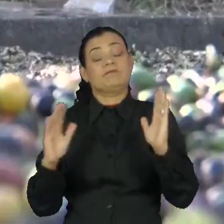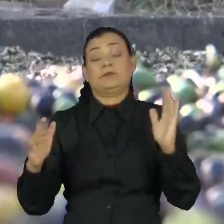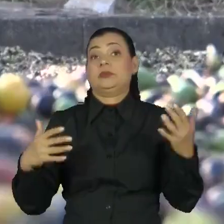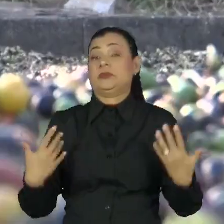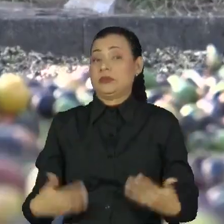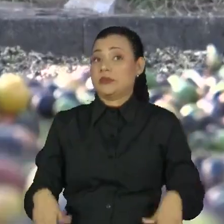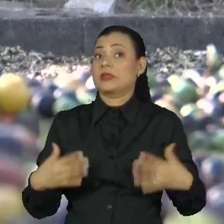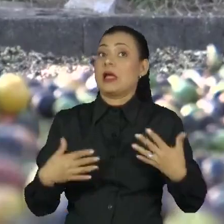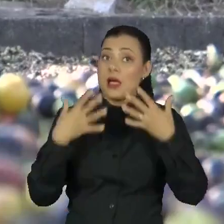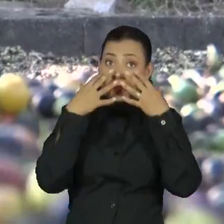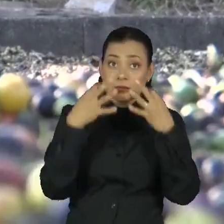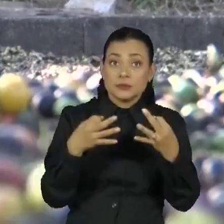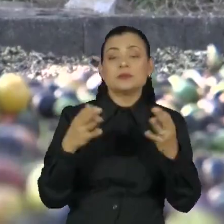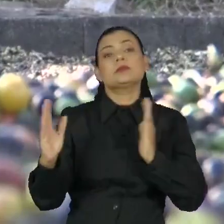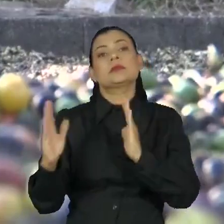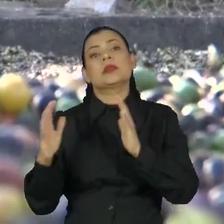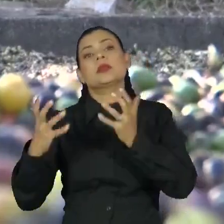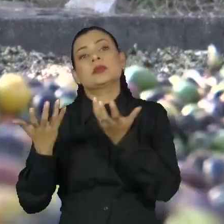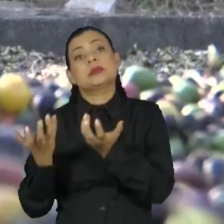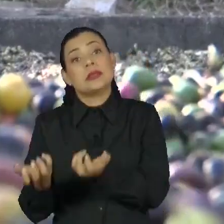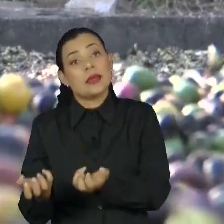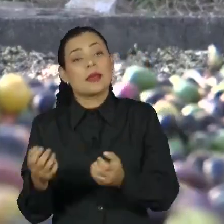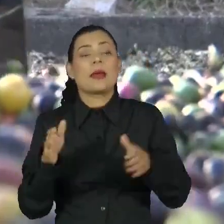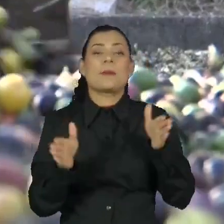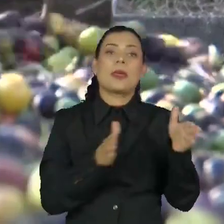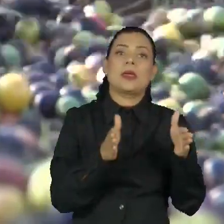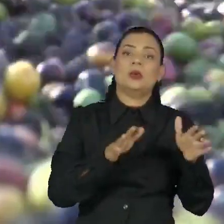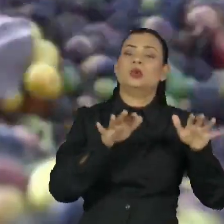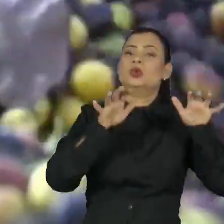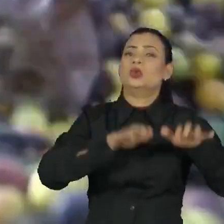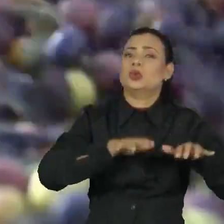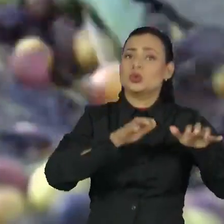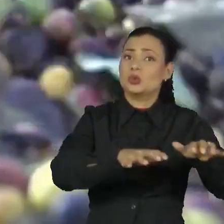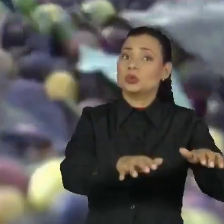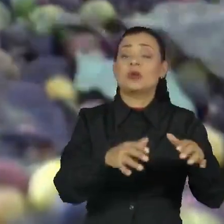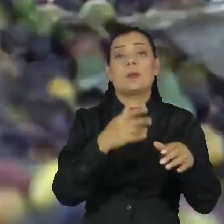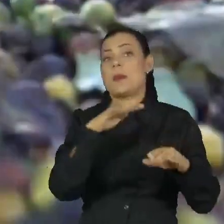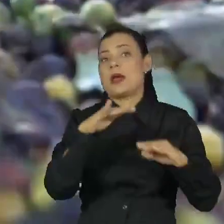Tem períodos que tem seca, tem períodos que tem chuva, até o momento não é nada permanente.